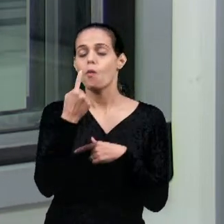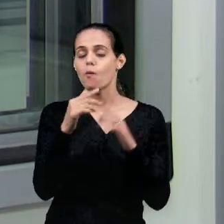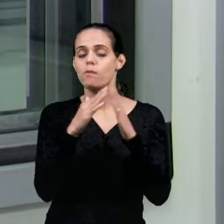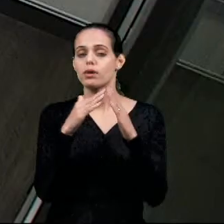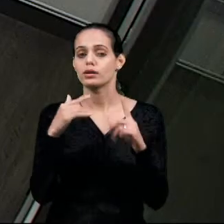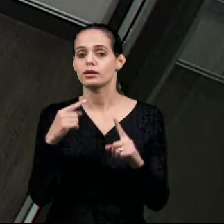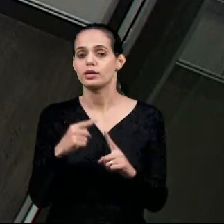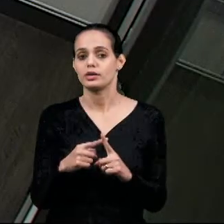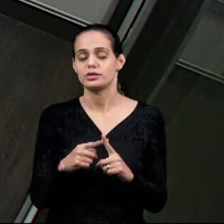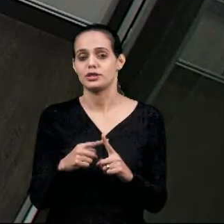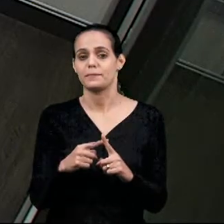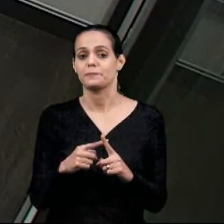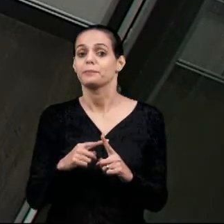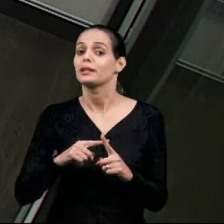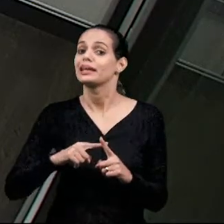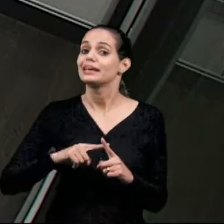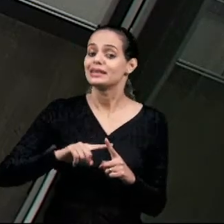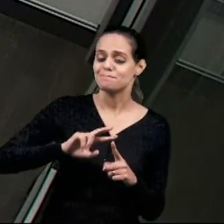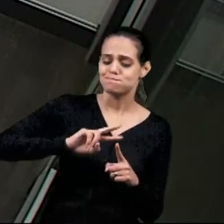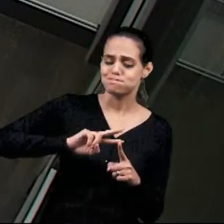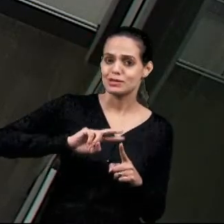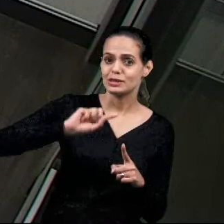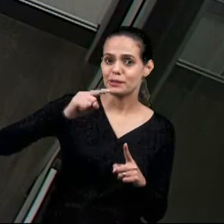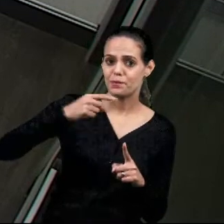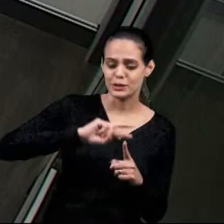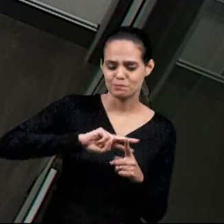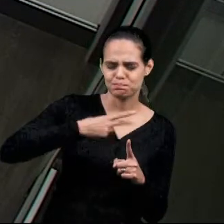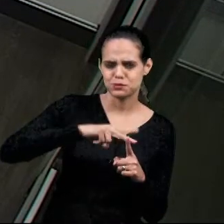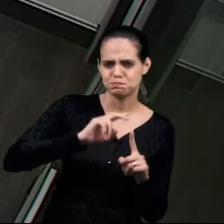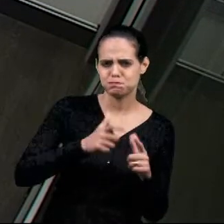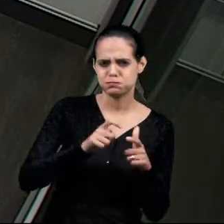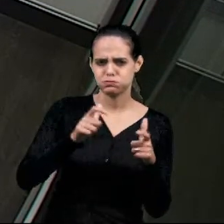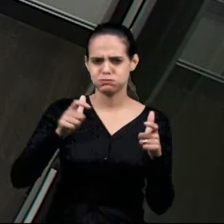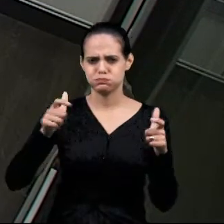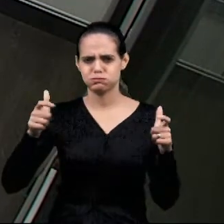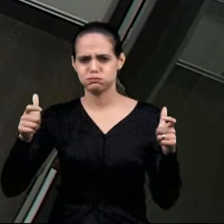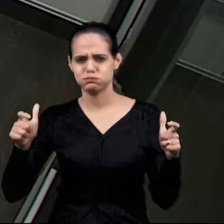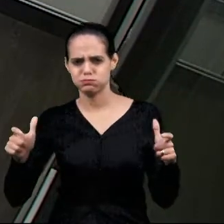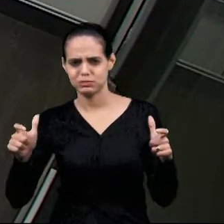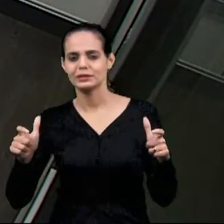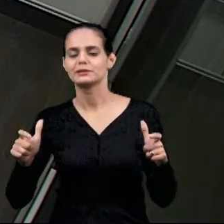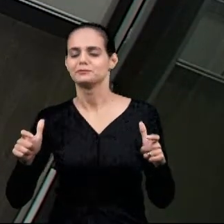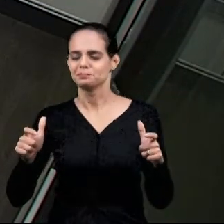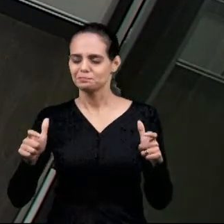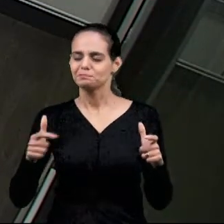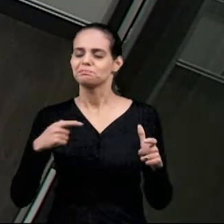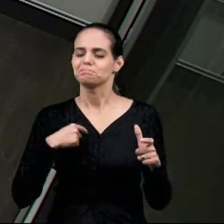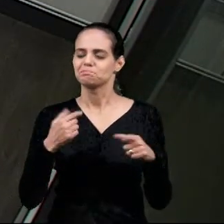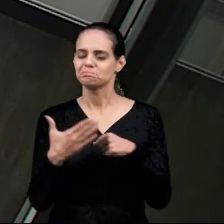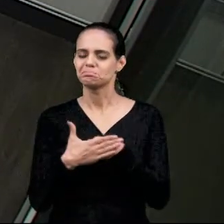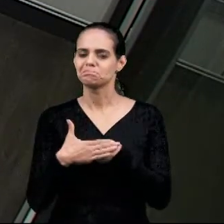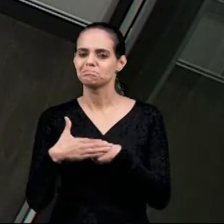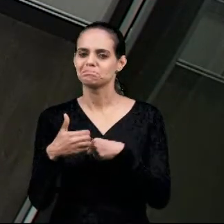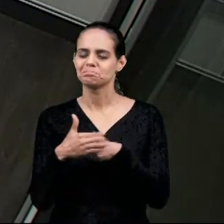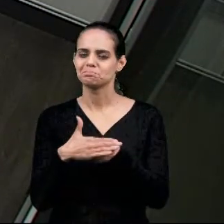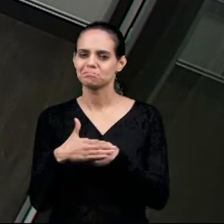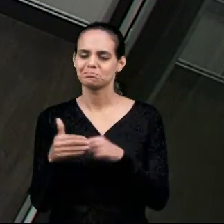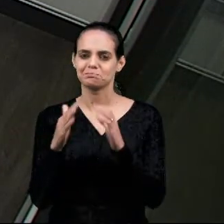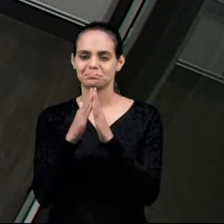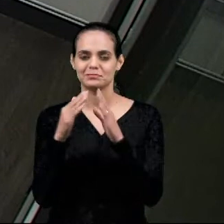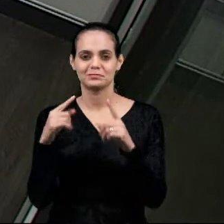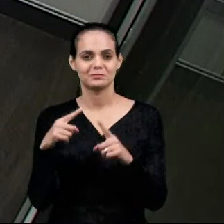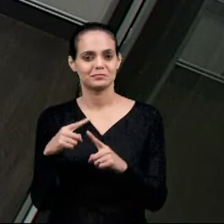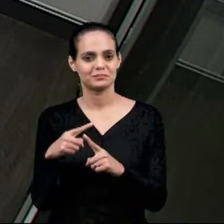multiplicando ali. Eu tenho um carinho muito grande lá pela igreja de Santa Mônica 1, onde eu comecei ali como pastor. Quando eu